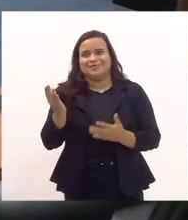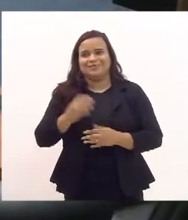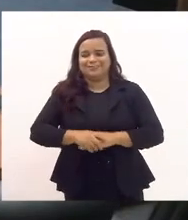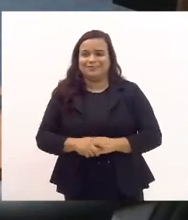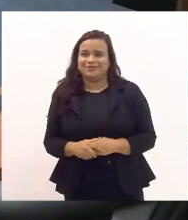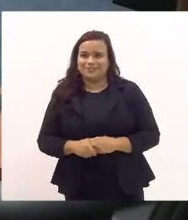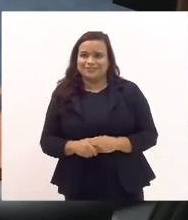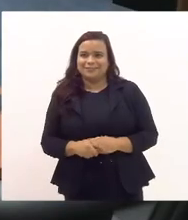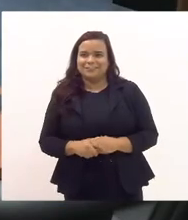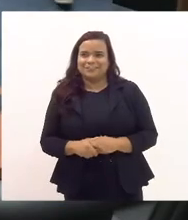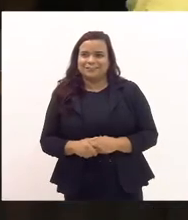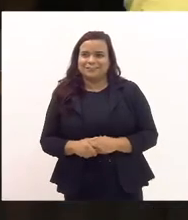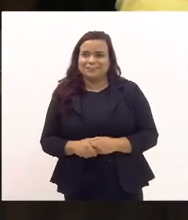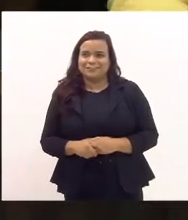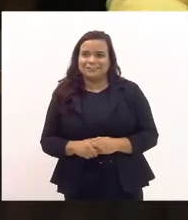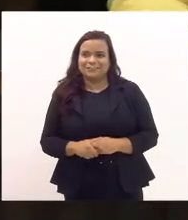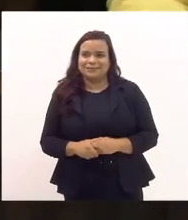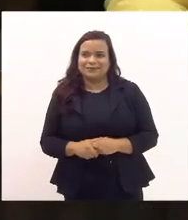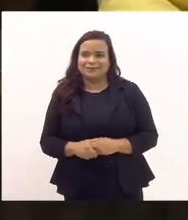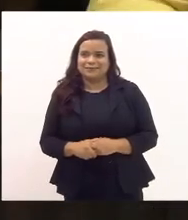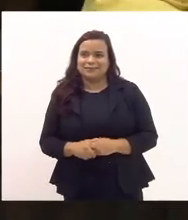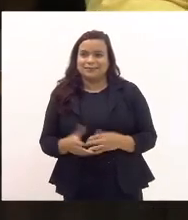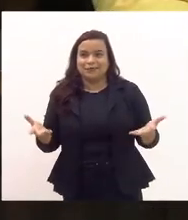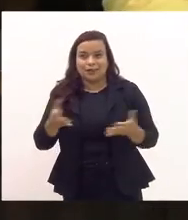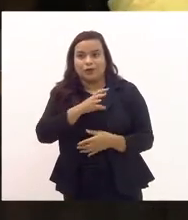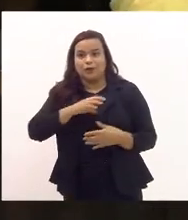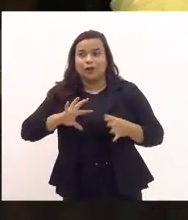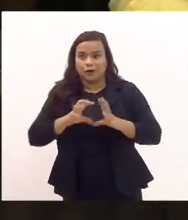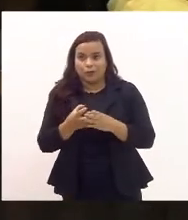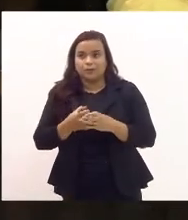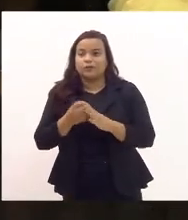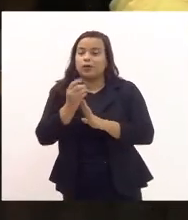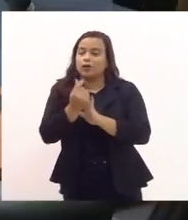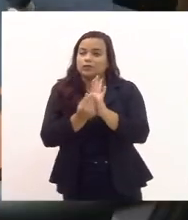e foi agora agora pela comissão de orçamento